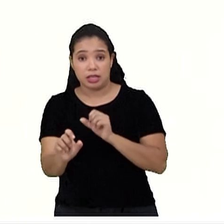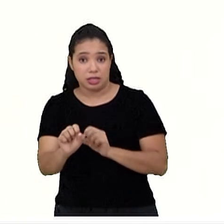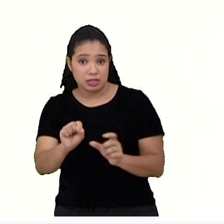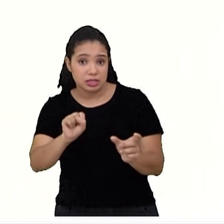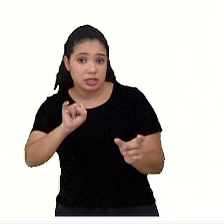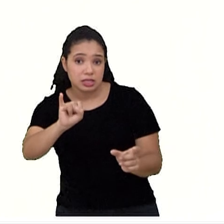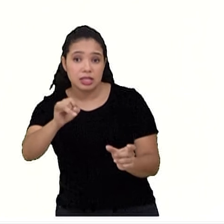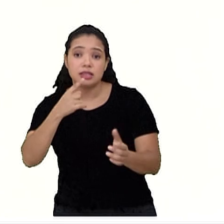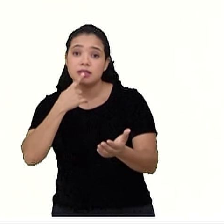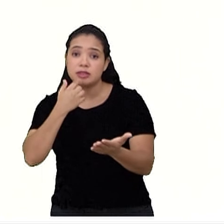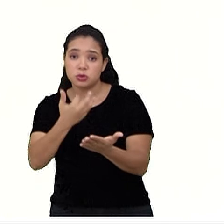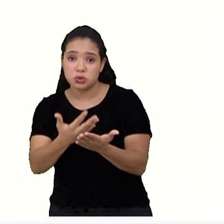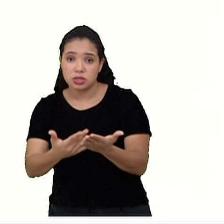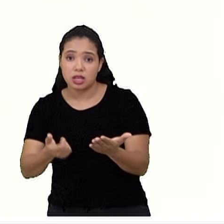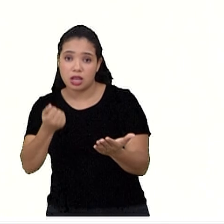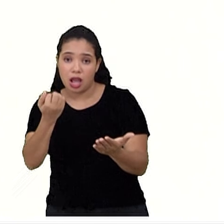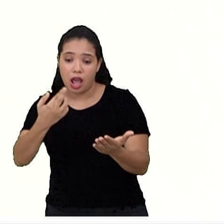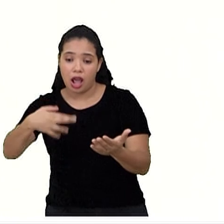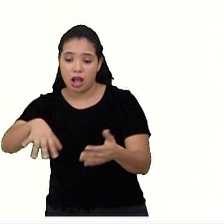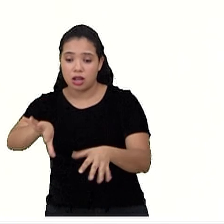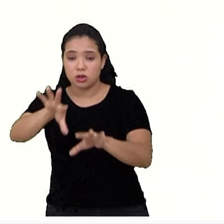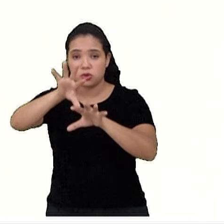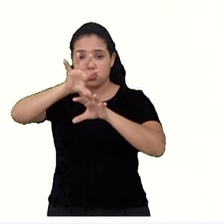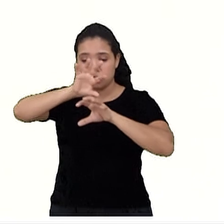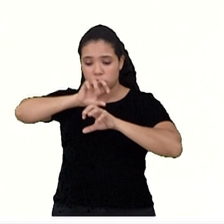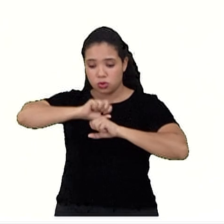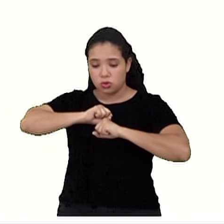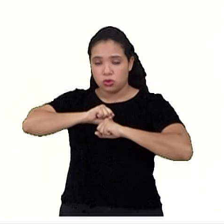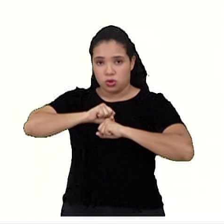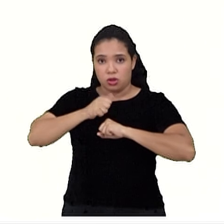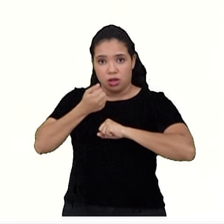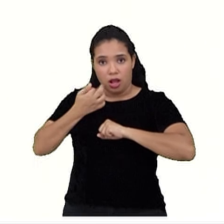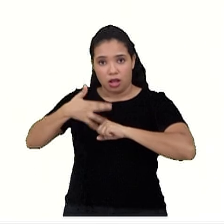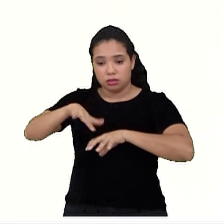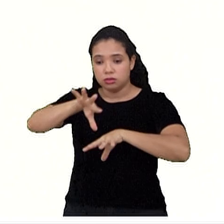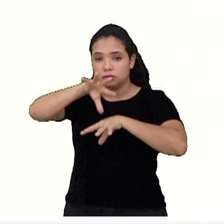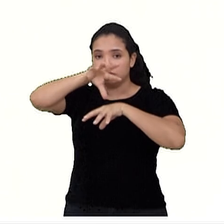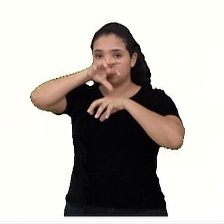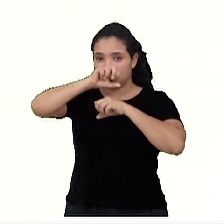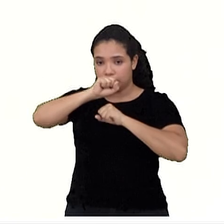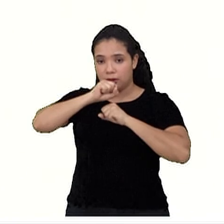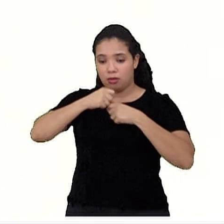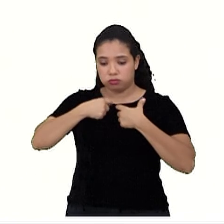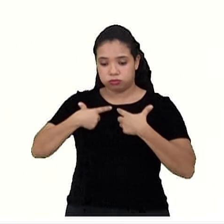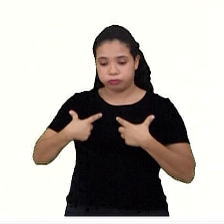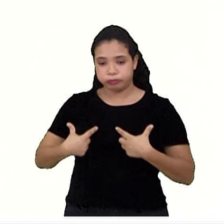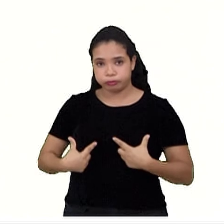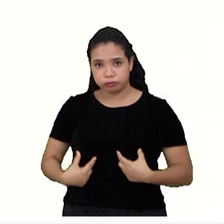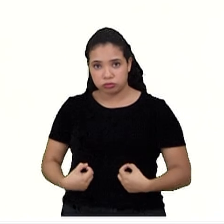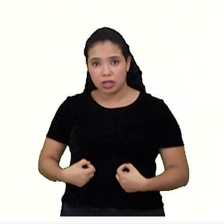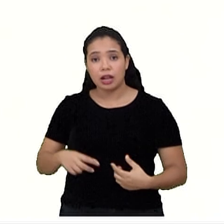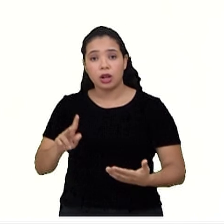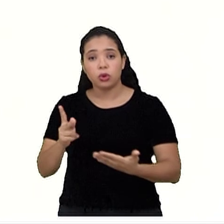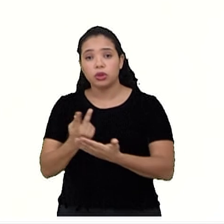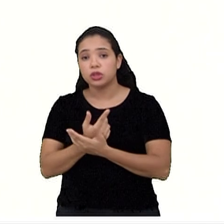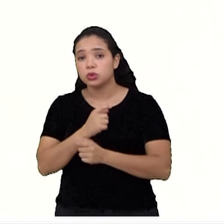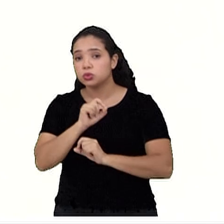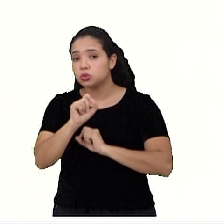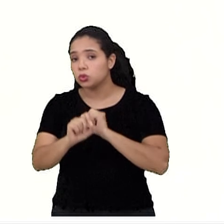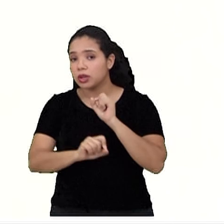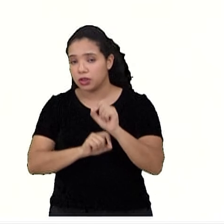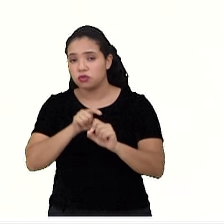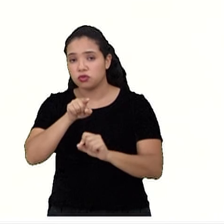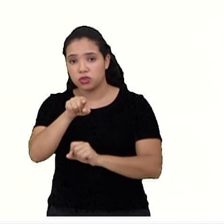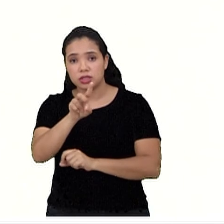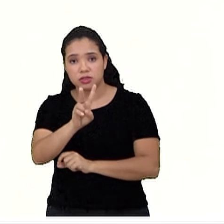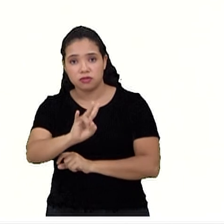não receber oxigênio nos pulmões, vírgula, o que acontece? You will get sick, você vai ficar doente,